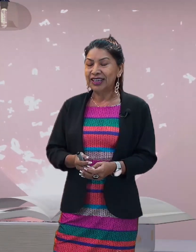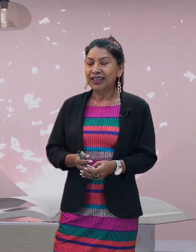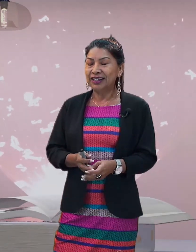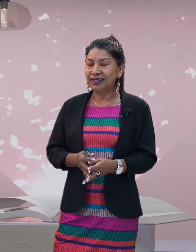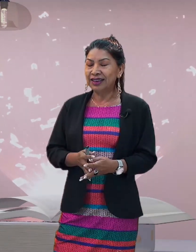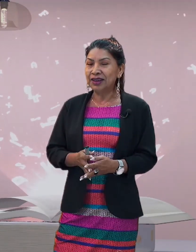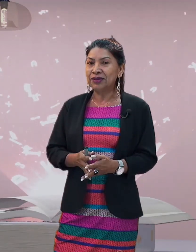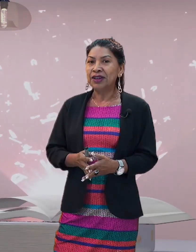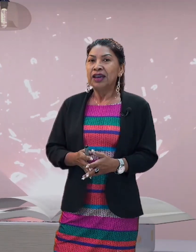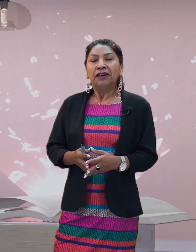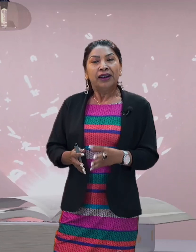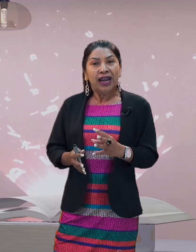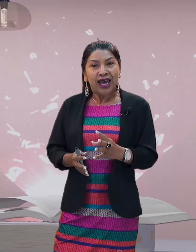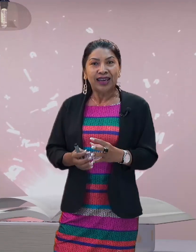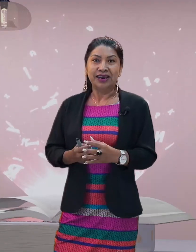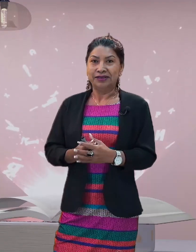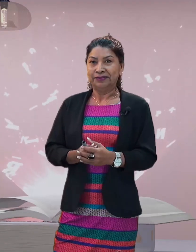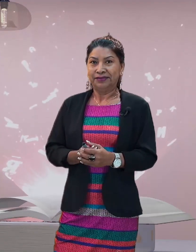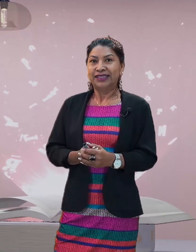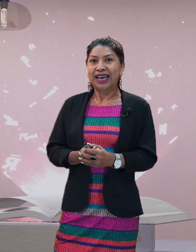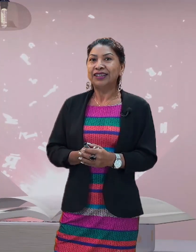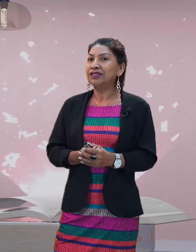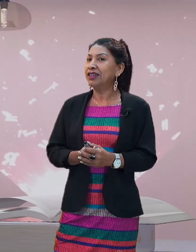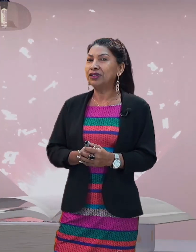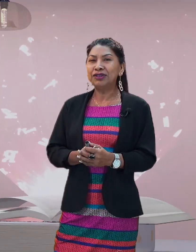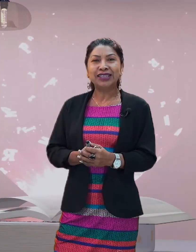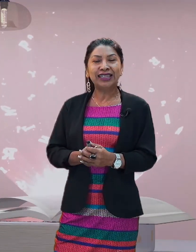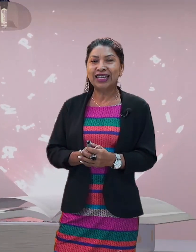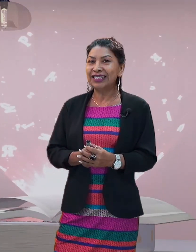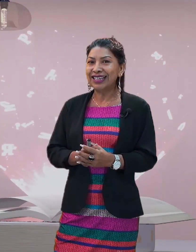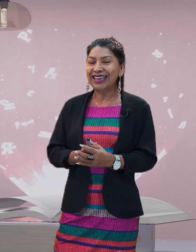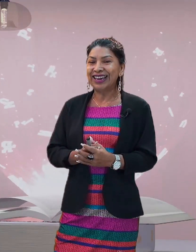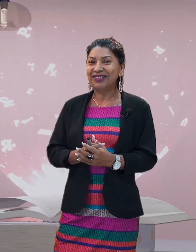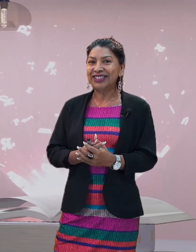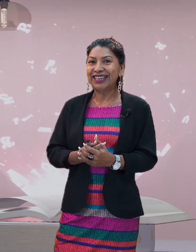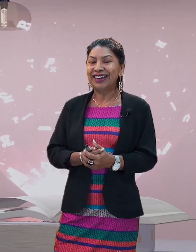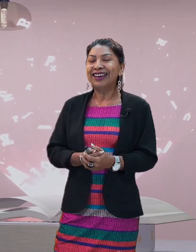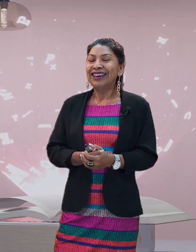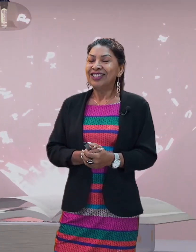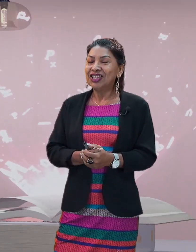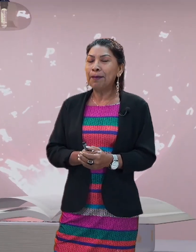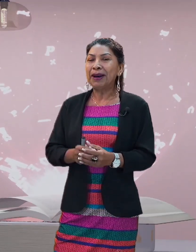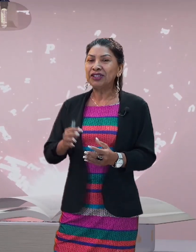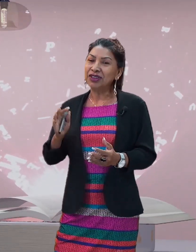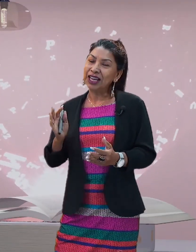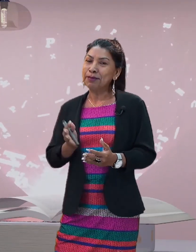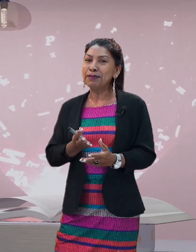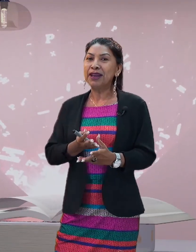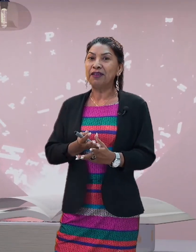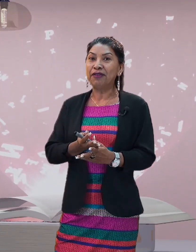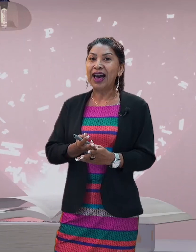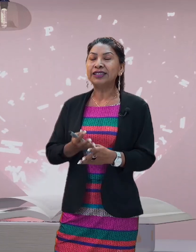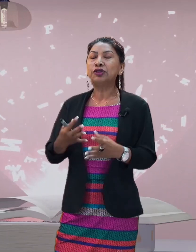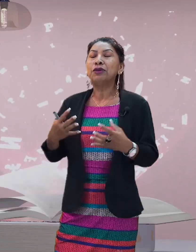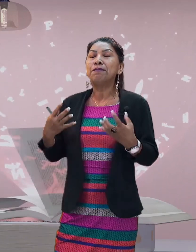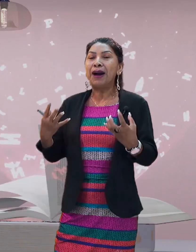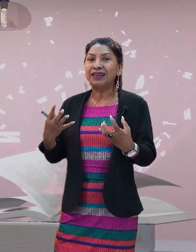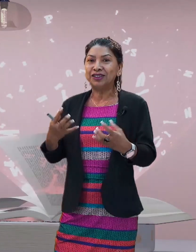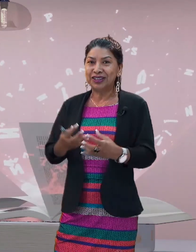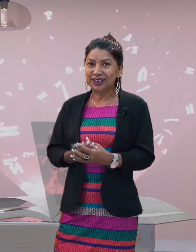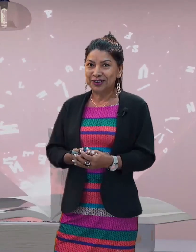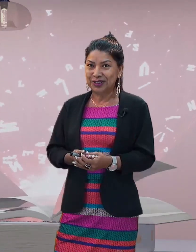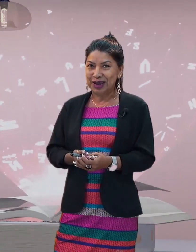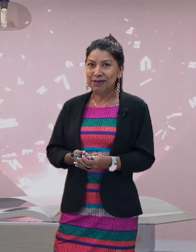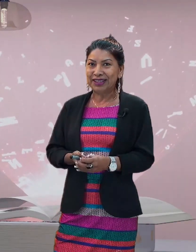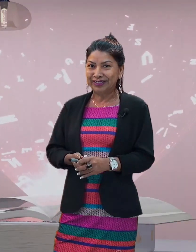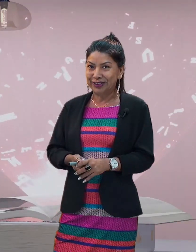certo? Então, leia, certo? Eu tenho certeza que aí você já passou aquela primeira fase do impacto,